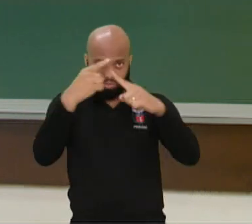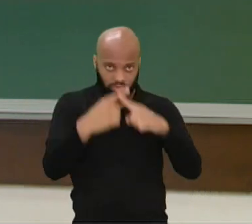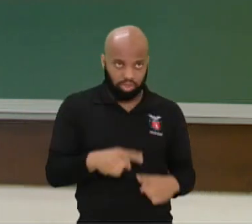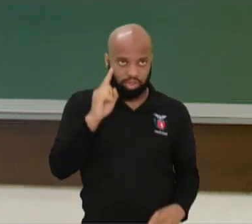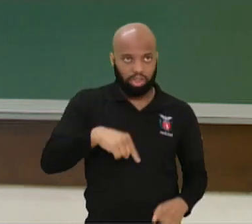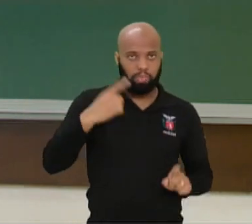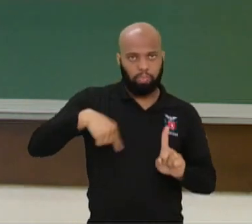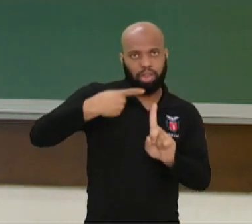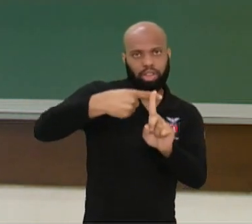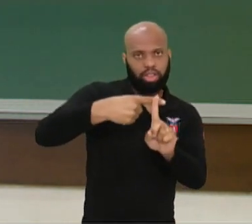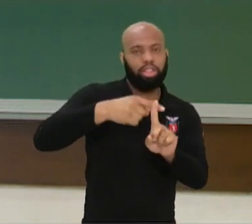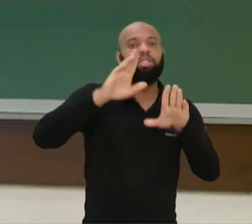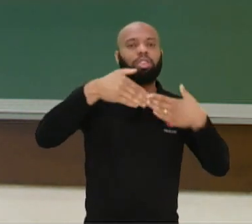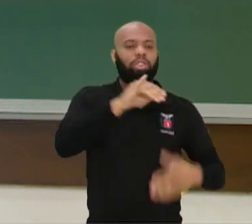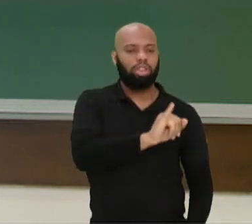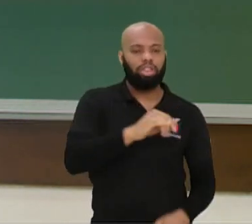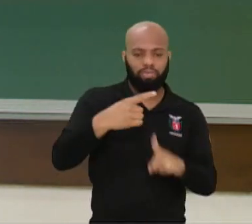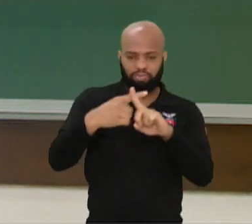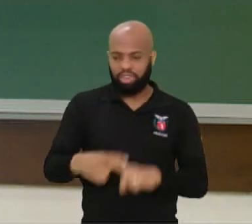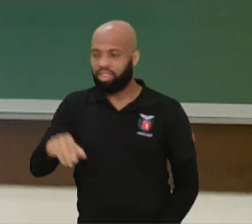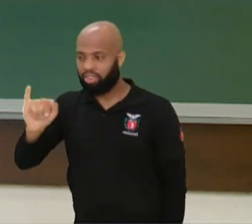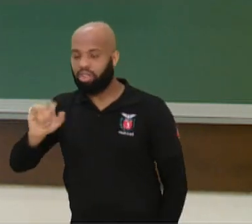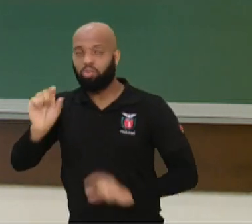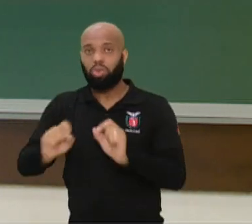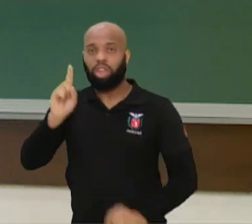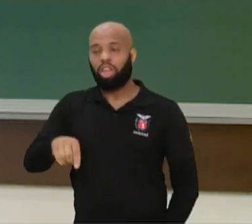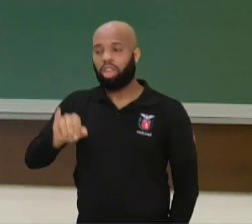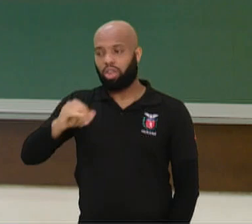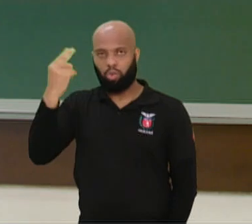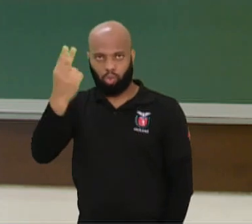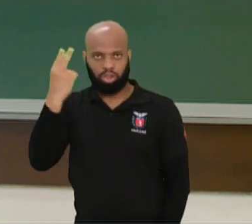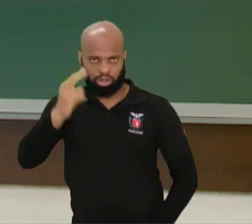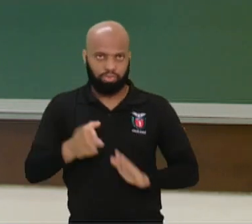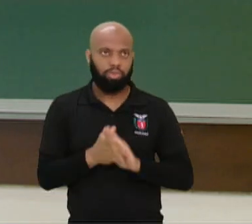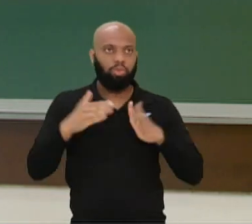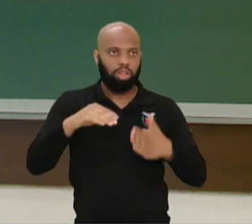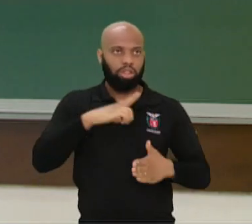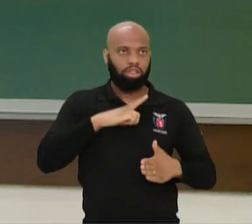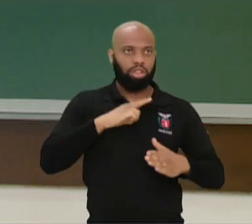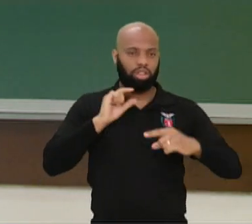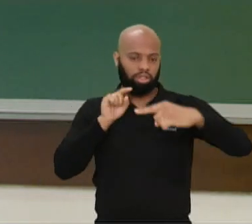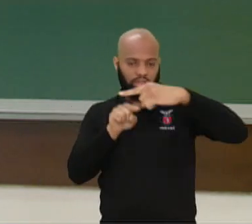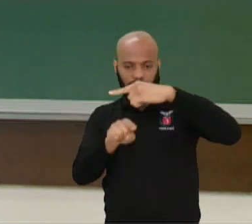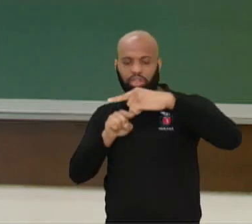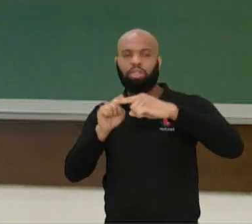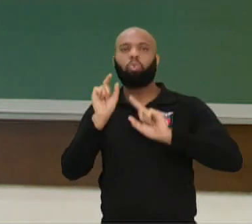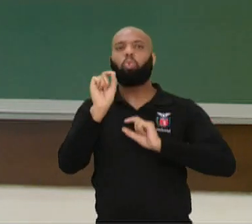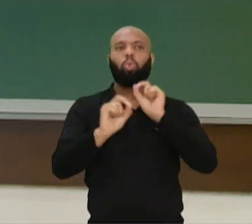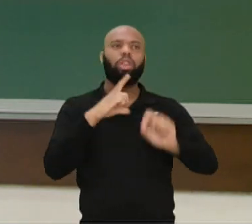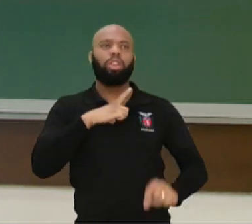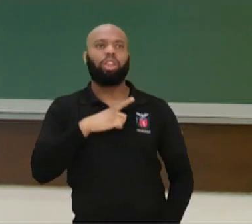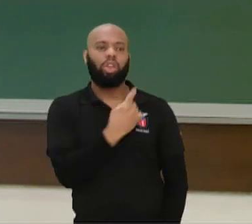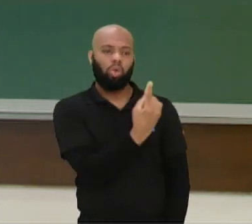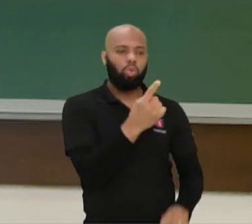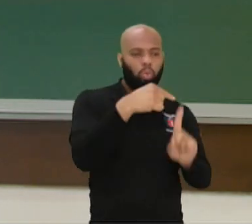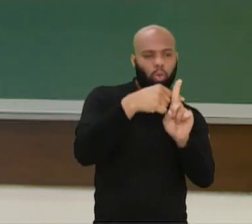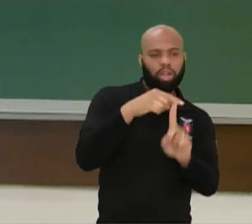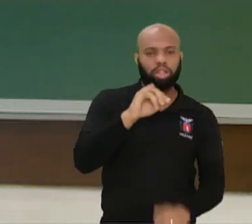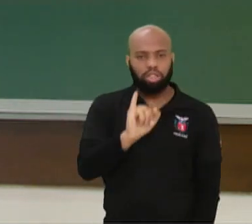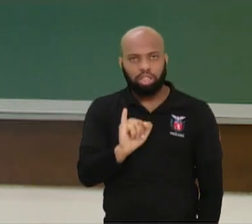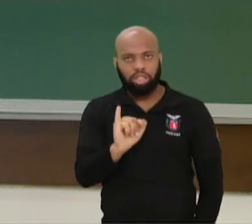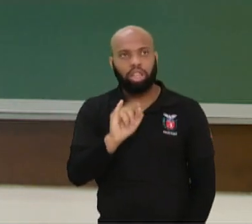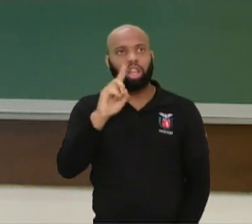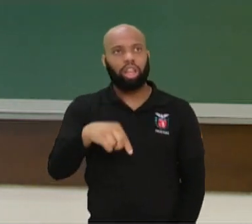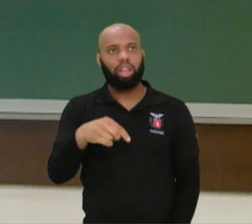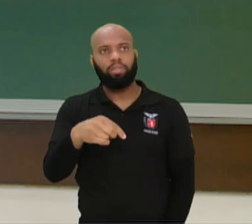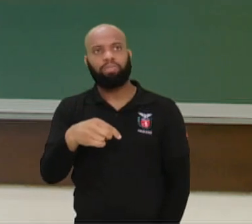I vezes i, lembrando, i ao quadrado. Então, no denominador eu tenho 1 mais i vezes 1